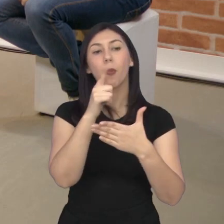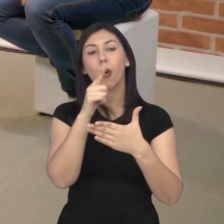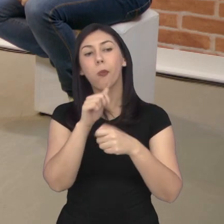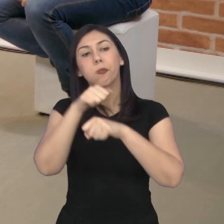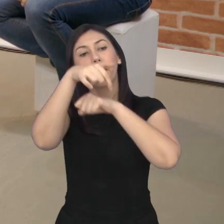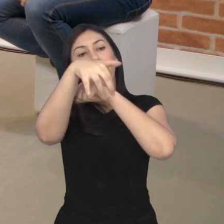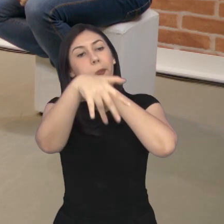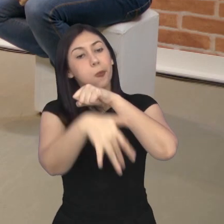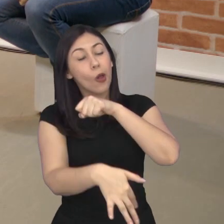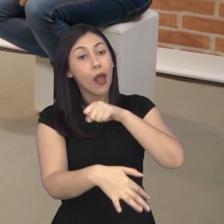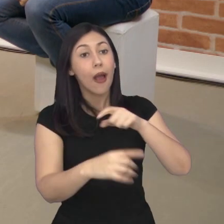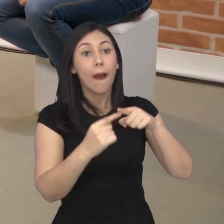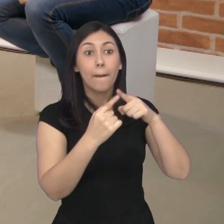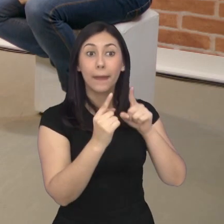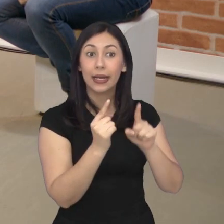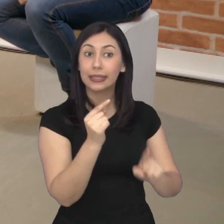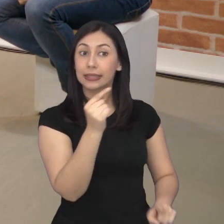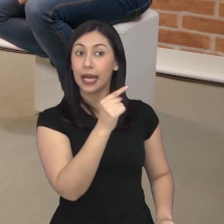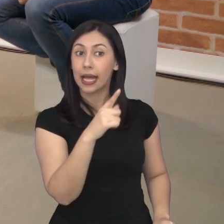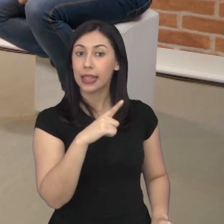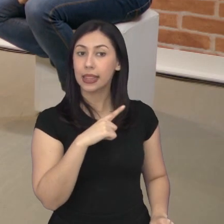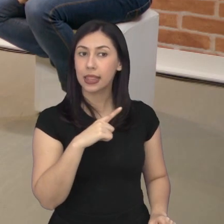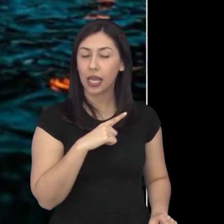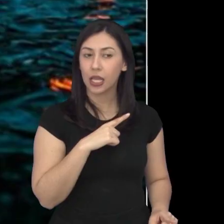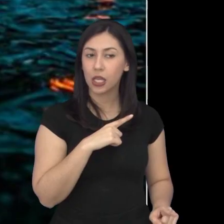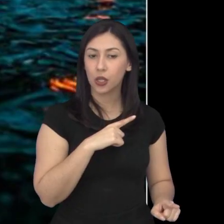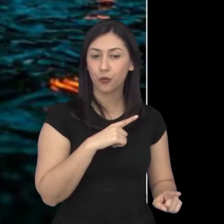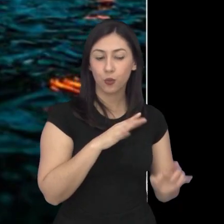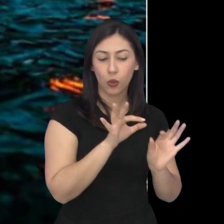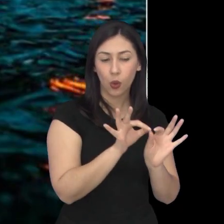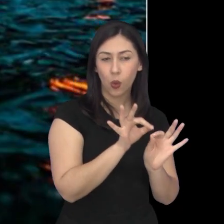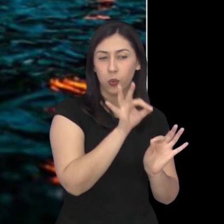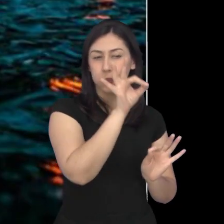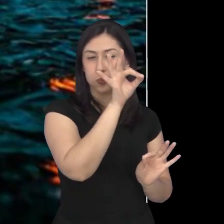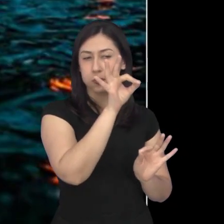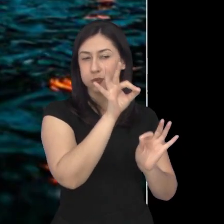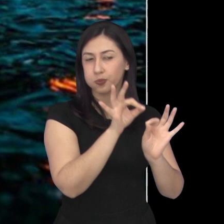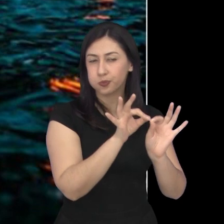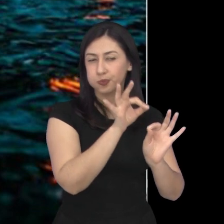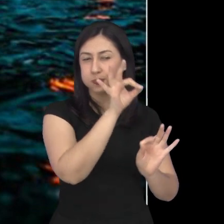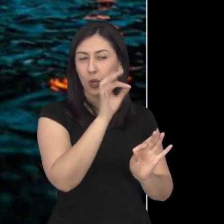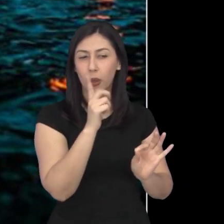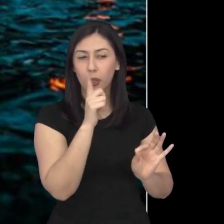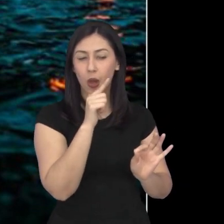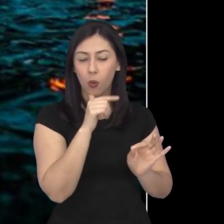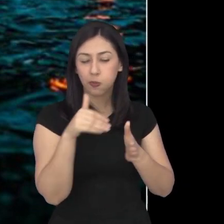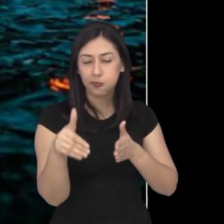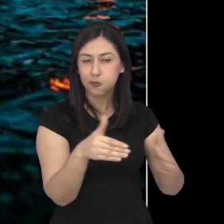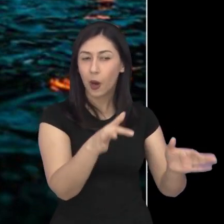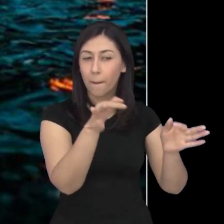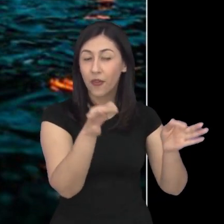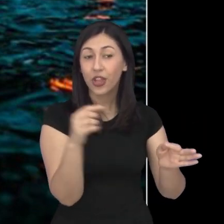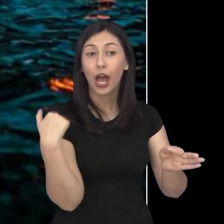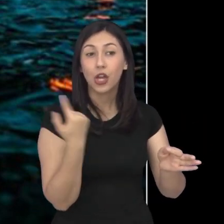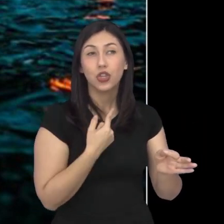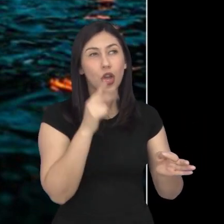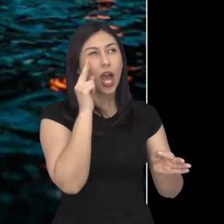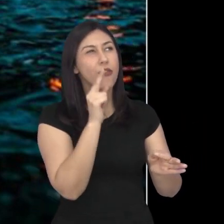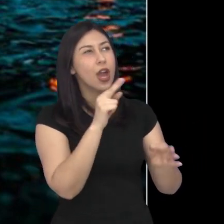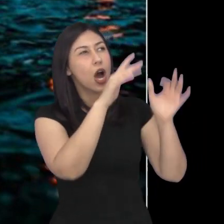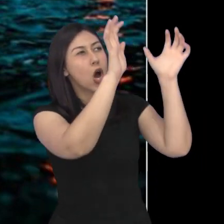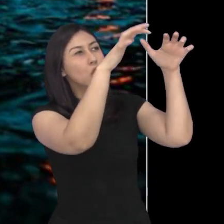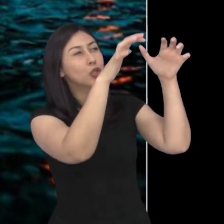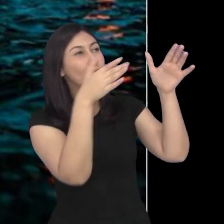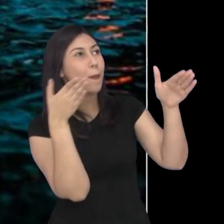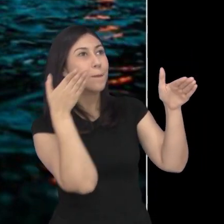saltar cachoeiras no Havaí. Lá, como tem um sistema que mensura o nível dos rios muito bom, assim, é perfeito. a gente ficava seguindo a chuva.